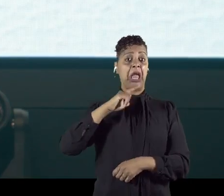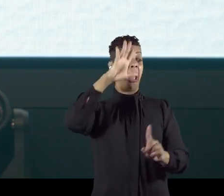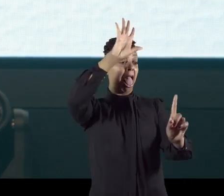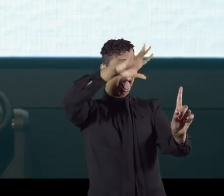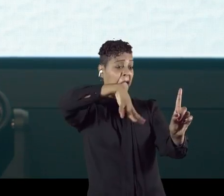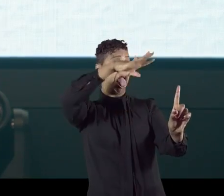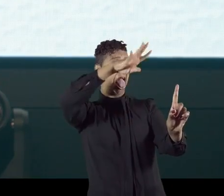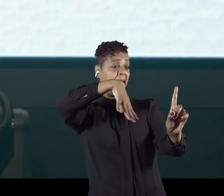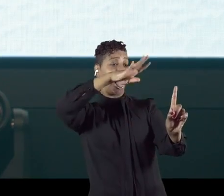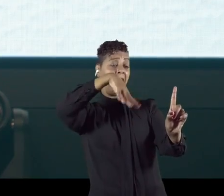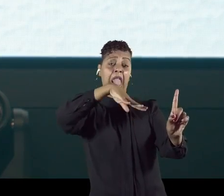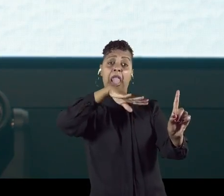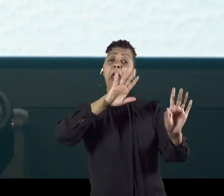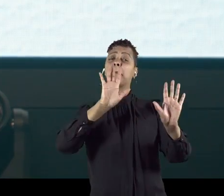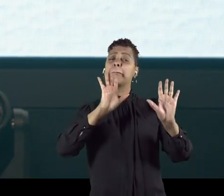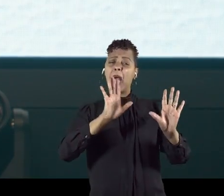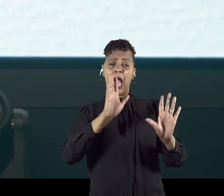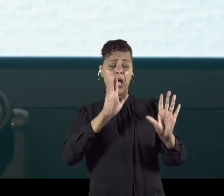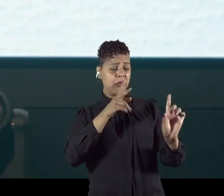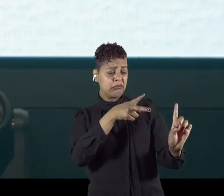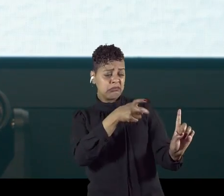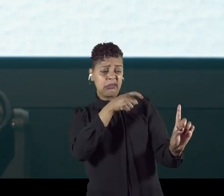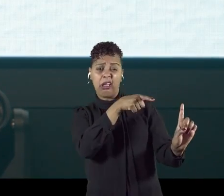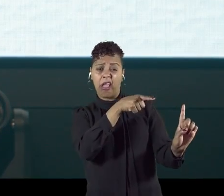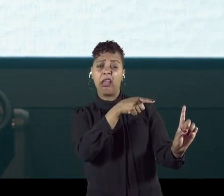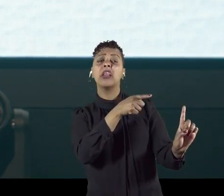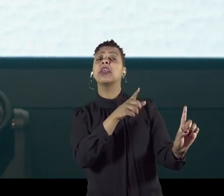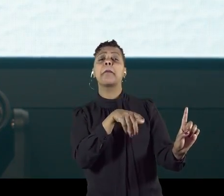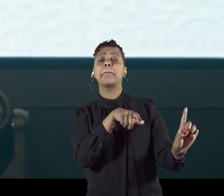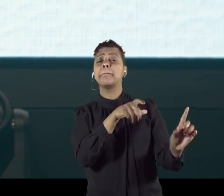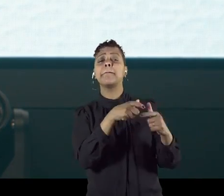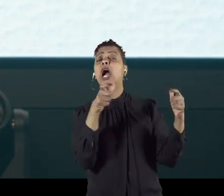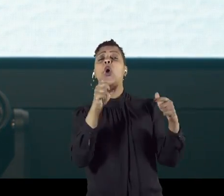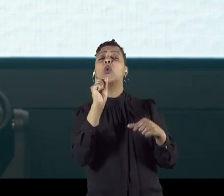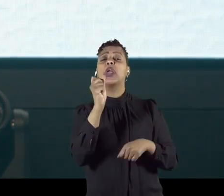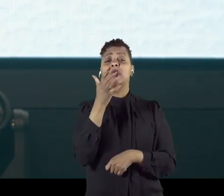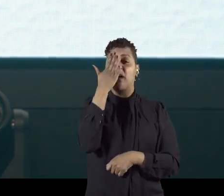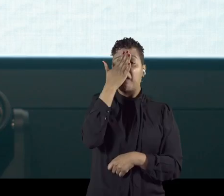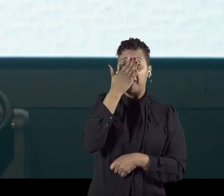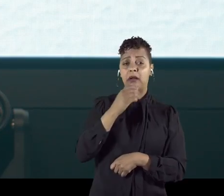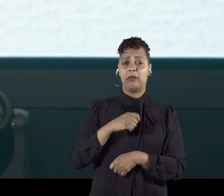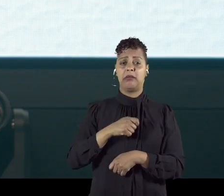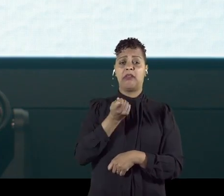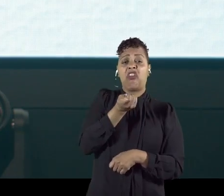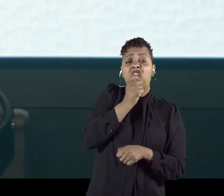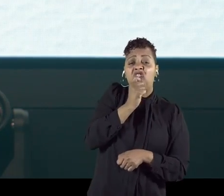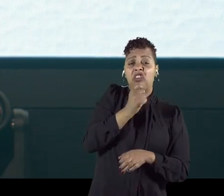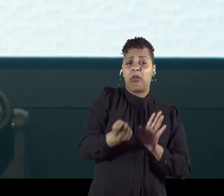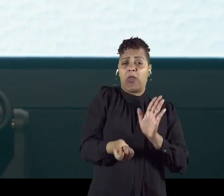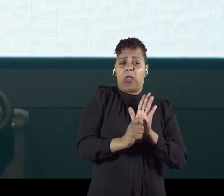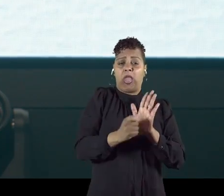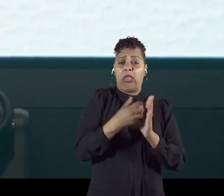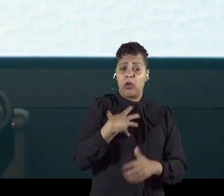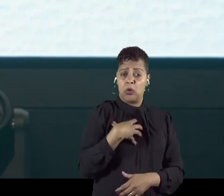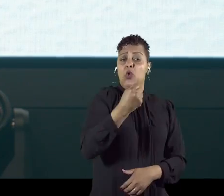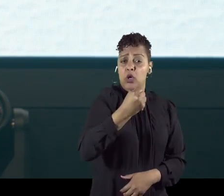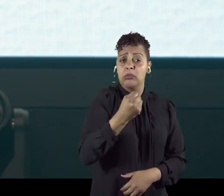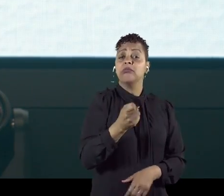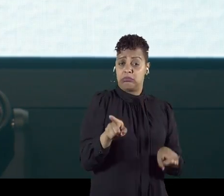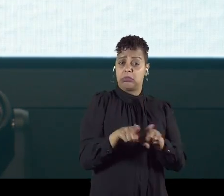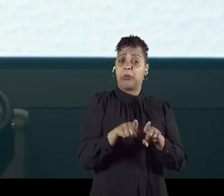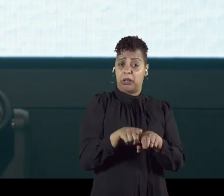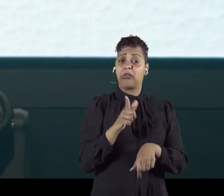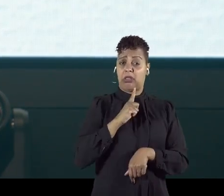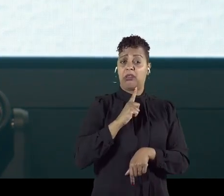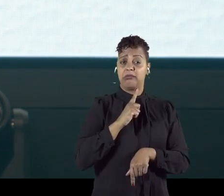humana muito deles se drogam se prostituem e até se matam